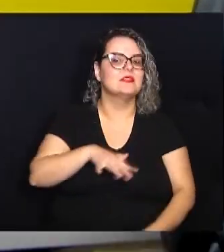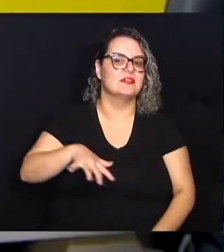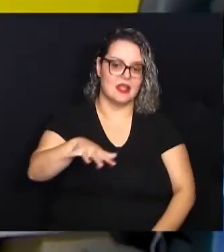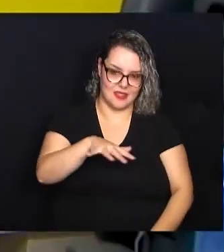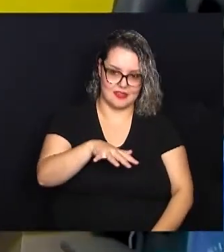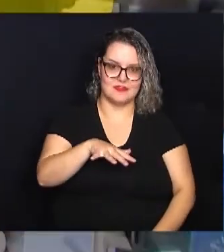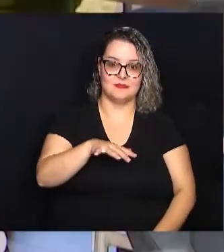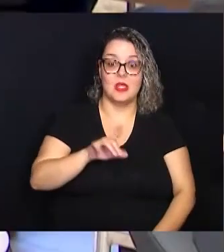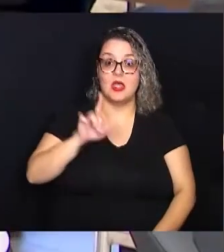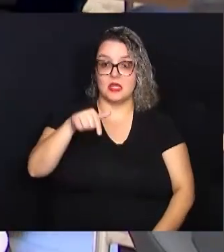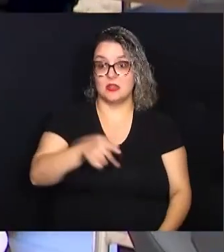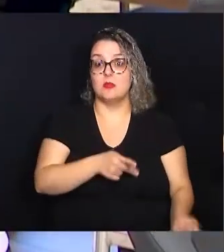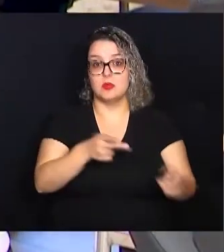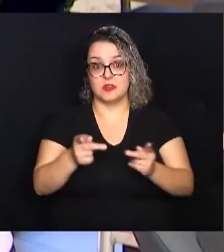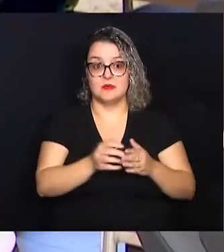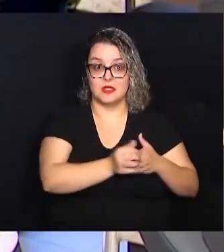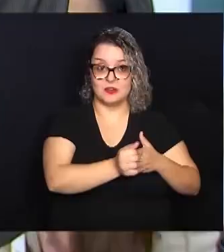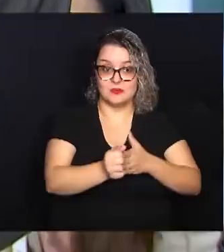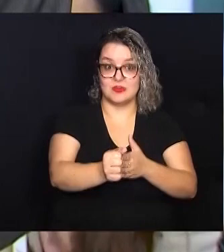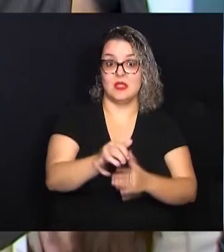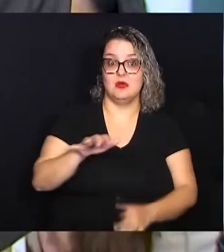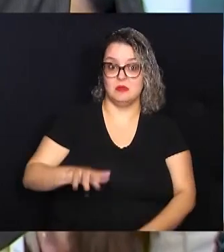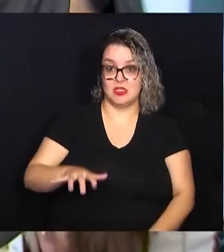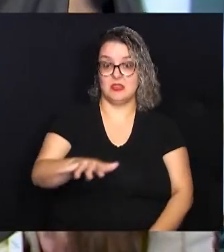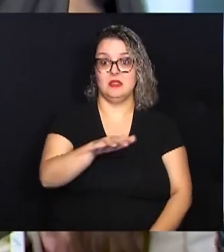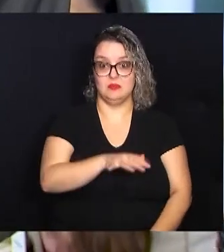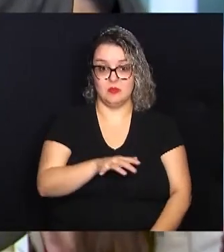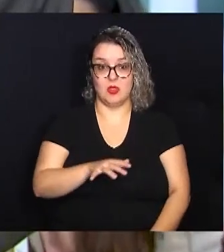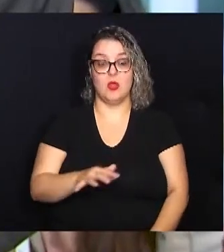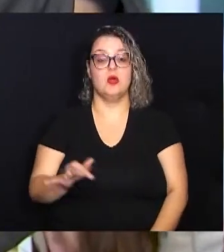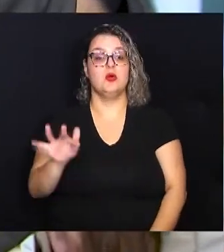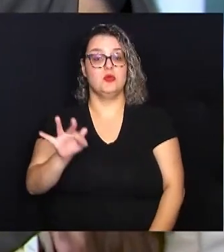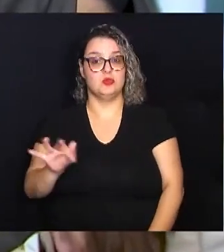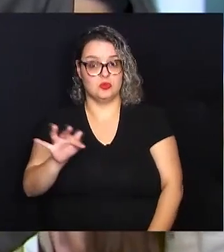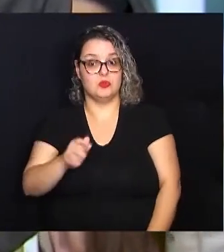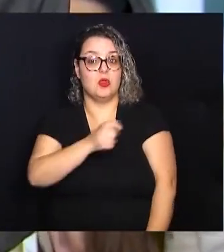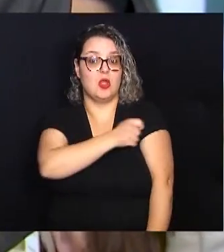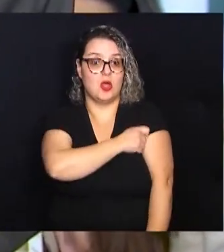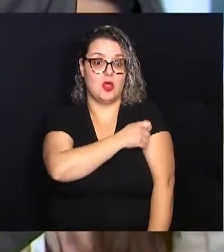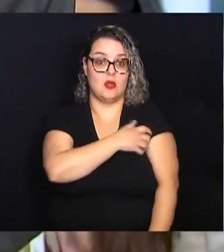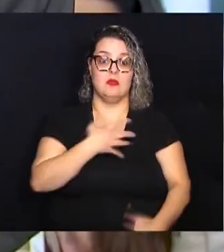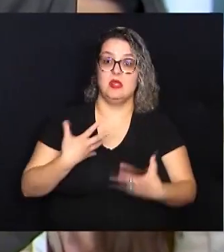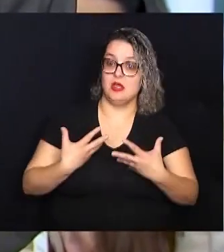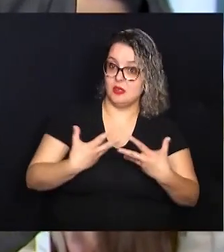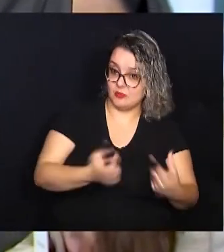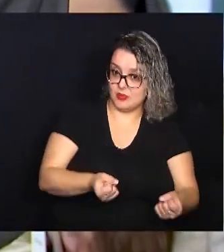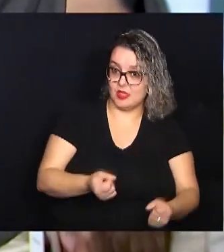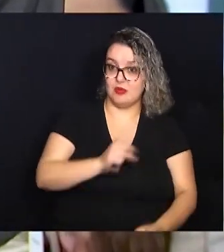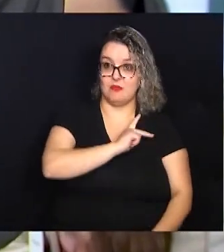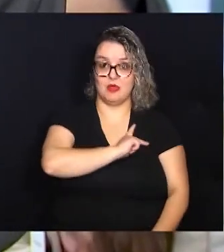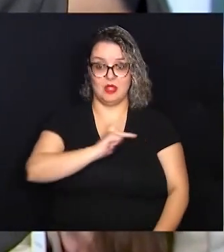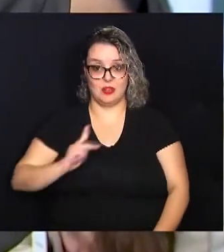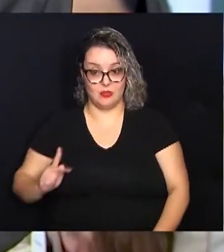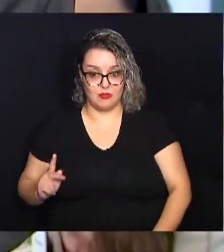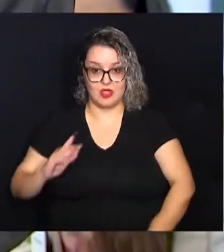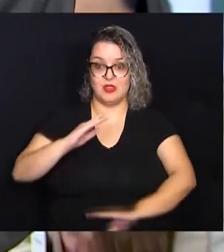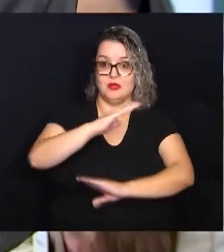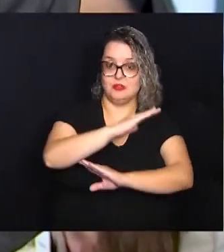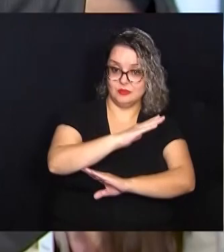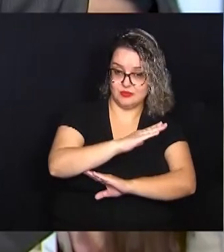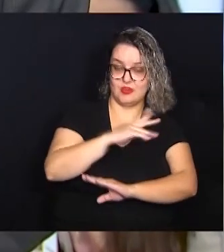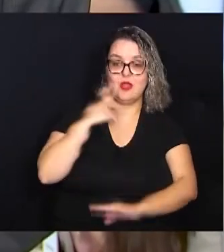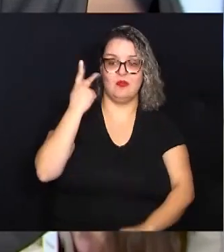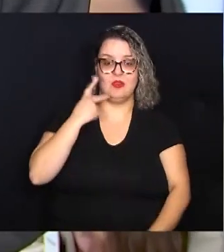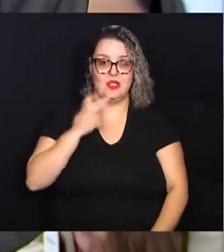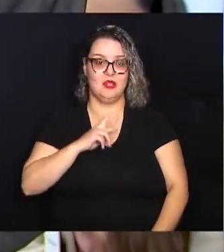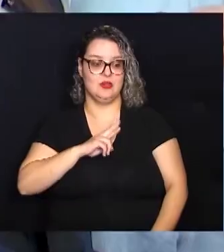Após a visita guiada pelos setores, os universitários foram recepcionados pelo presidente da Câmara, o